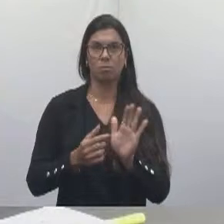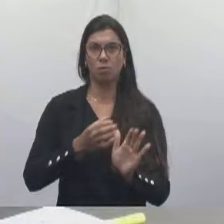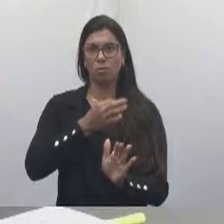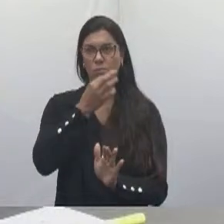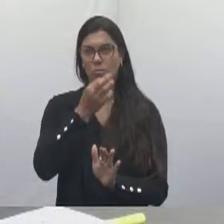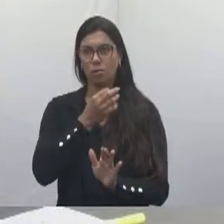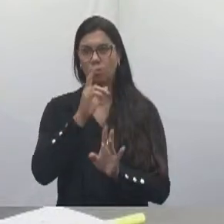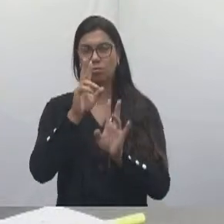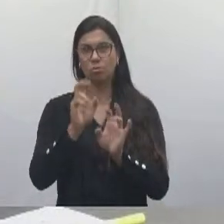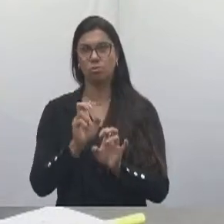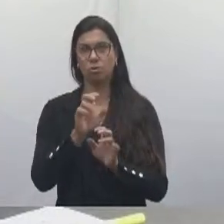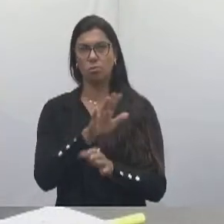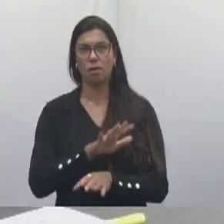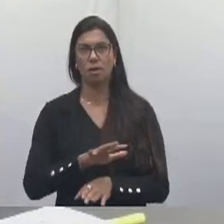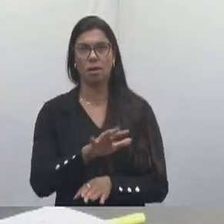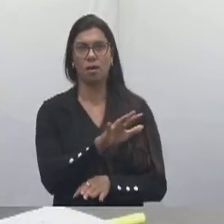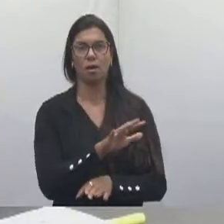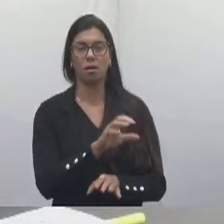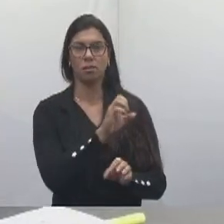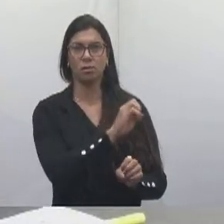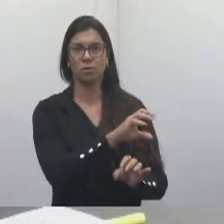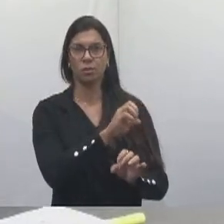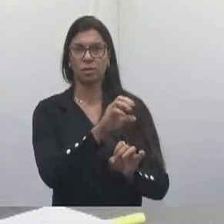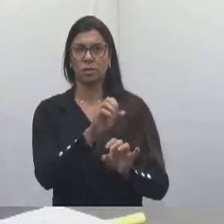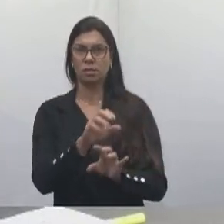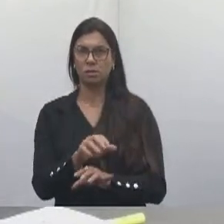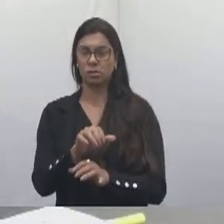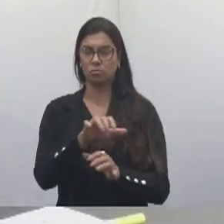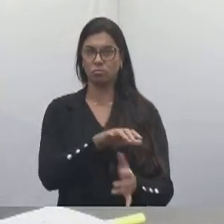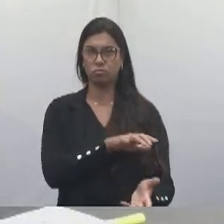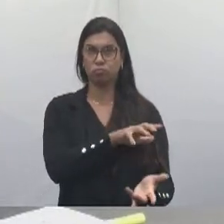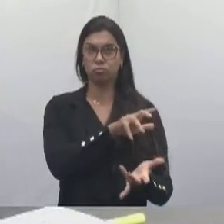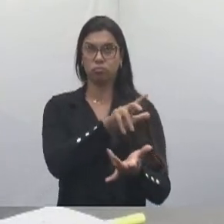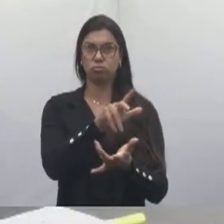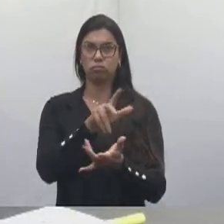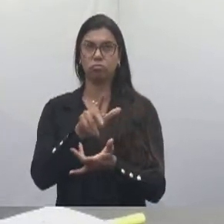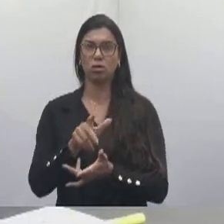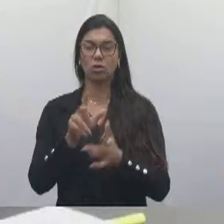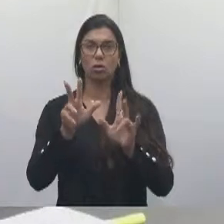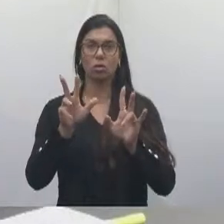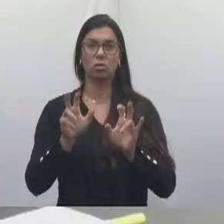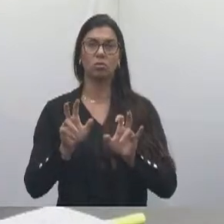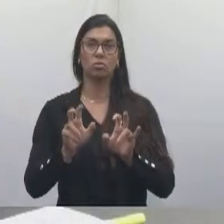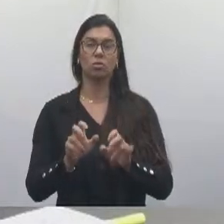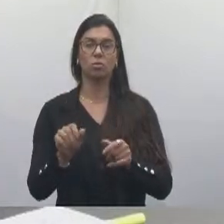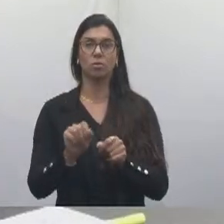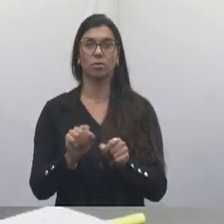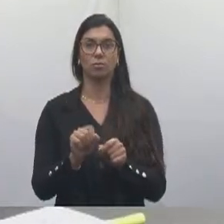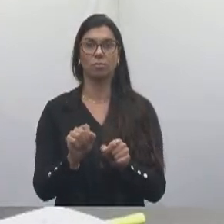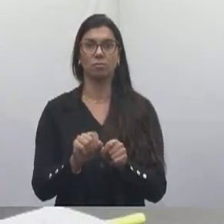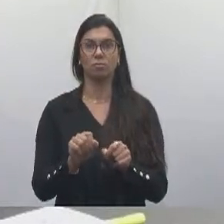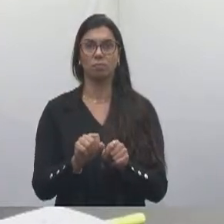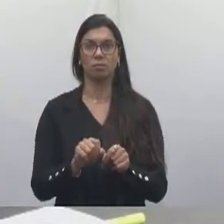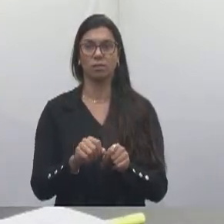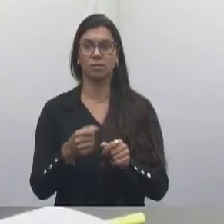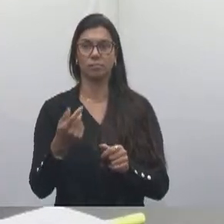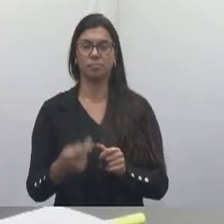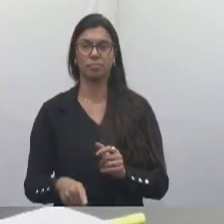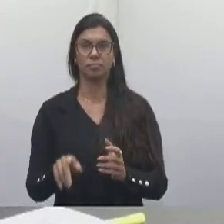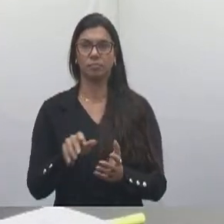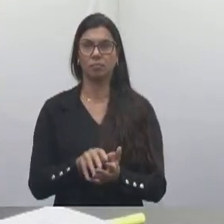em relação ao ensino global, após as retificações que se fizeram necessárias,